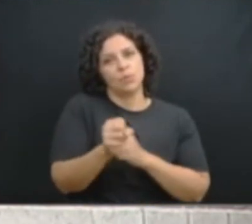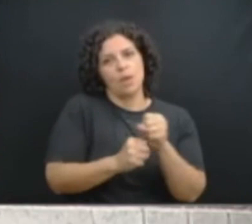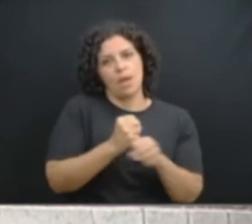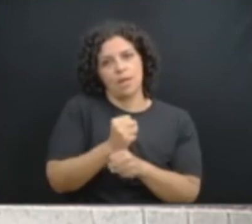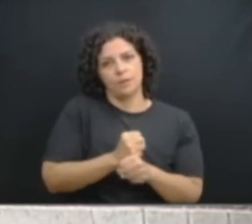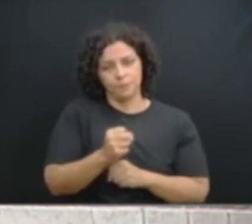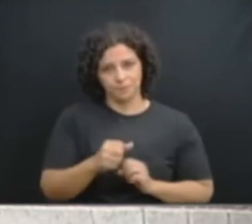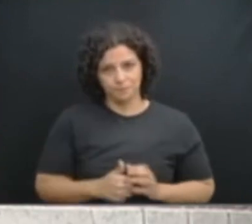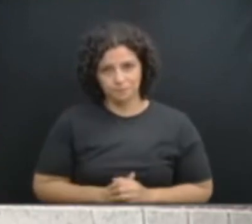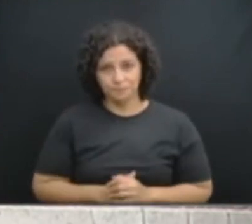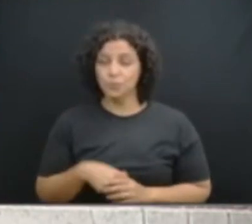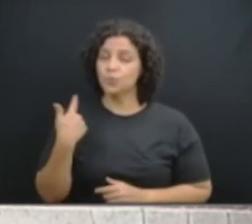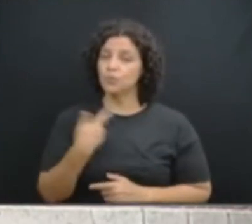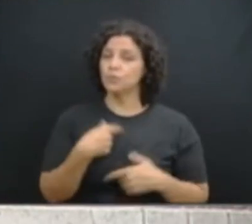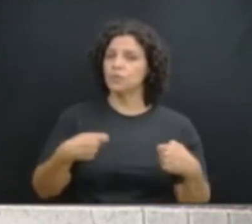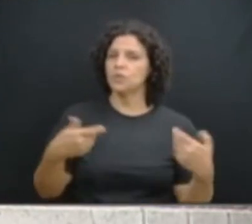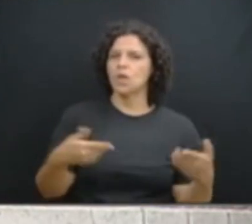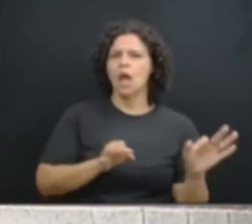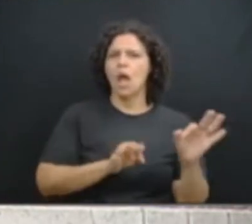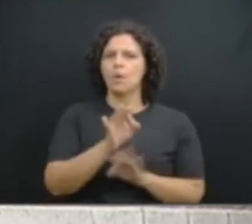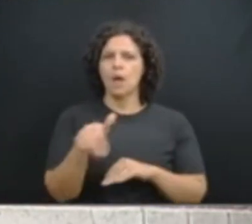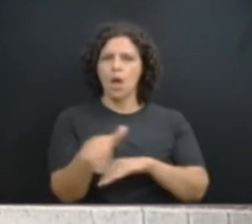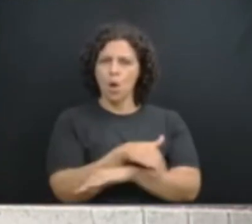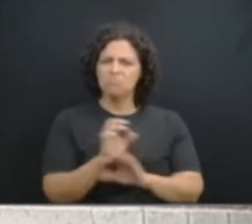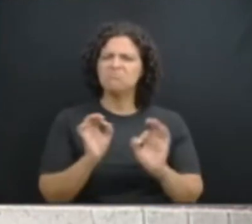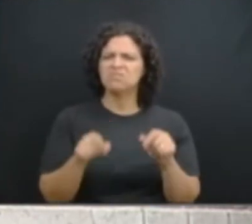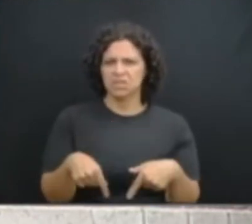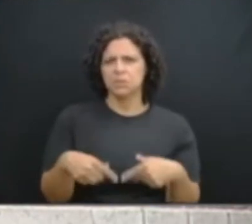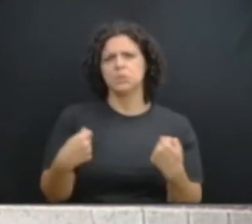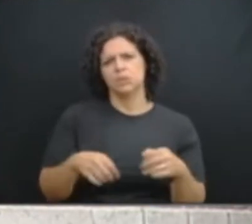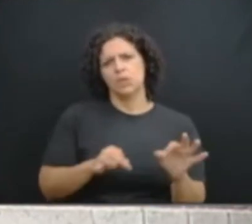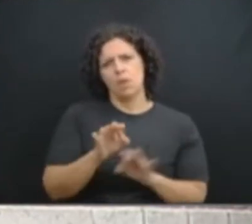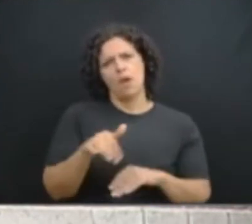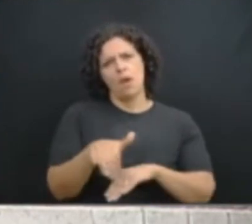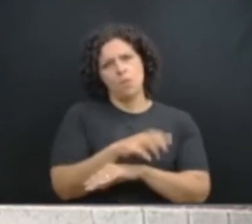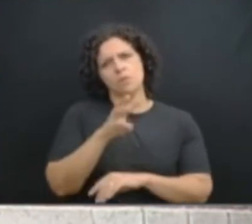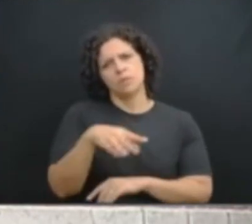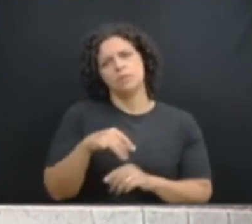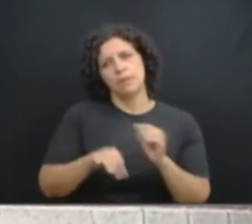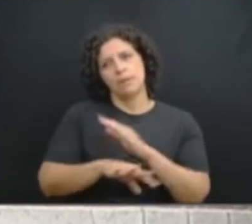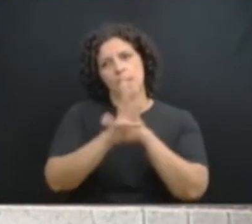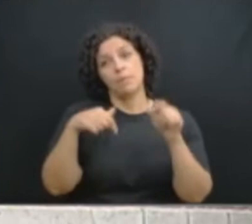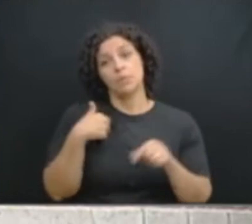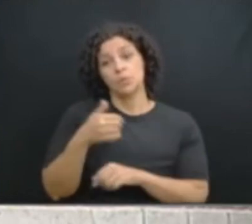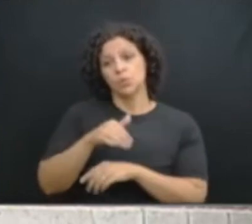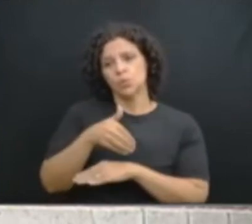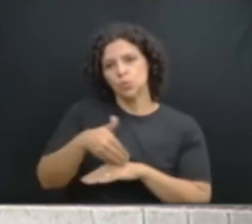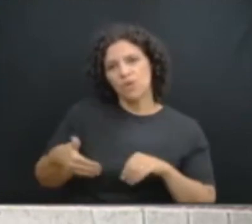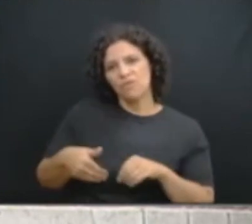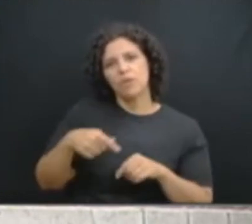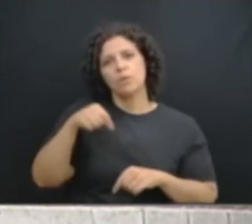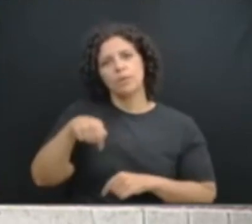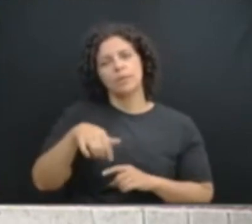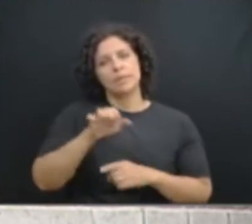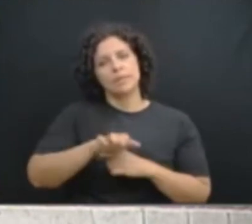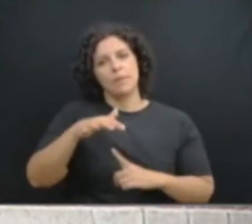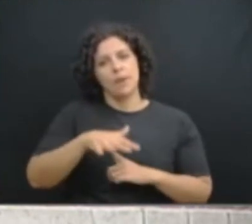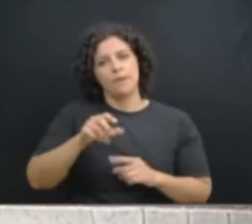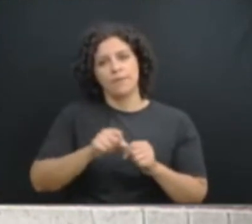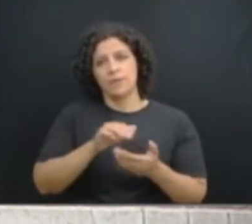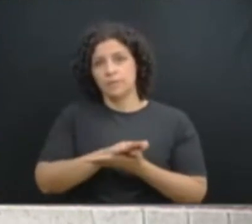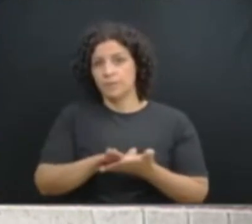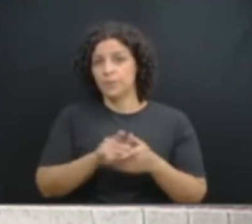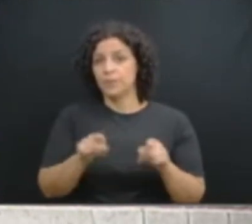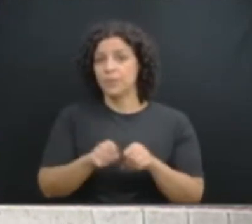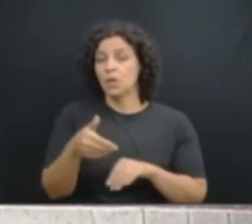anos. Nós precisamos arrumar as rodovias? Claro que sim. Até porque o governo do Estado não fez a sua parte. Até porque o